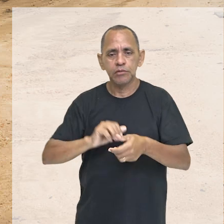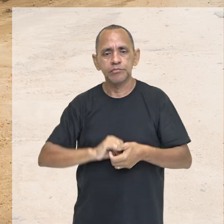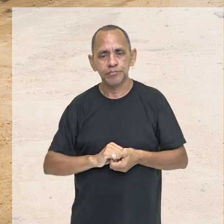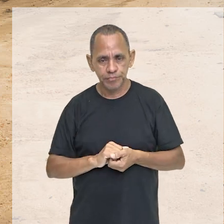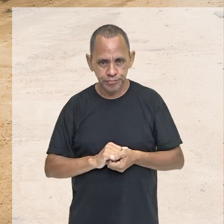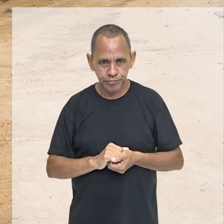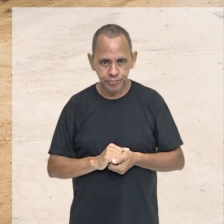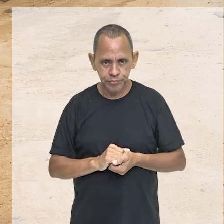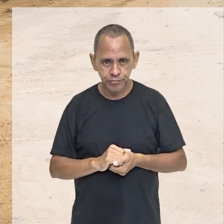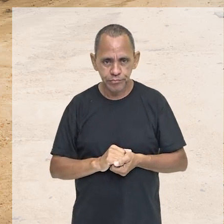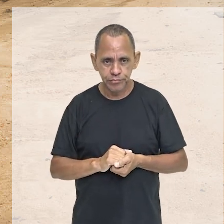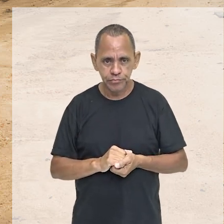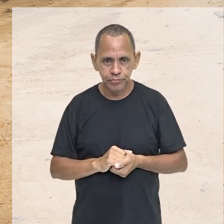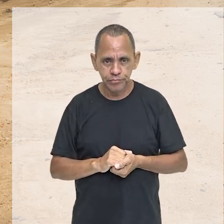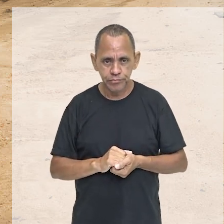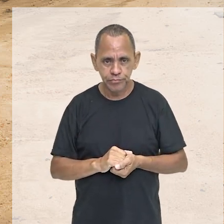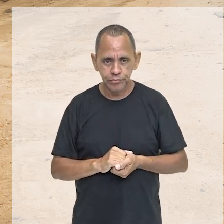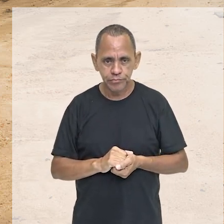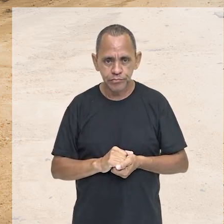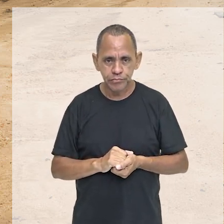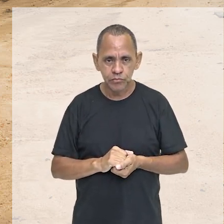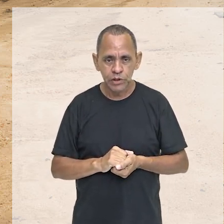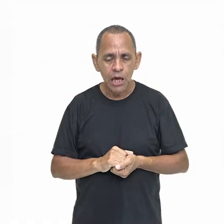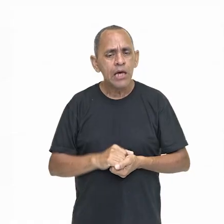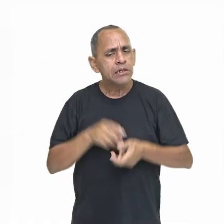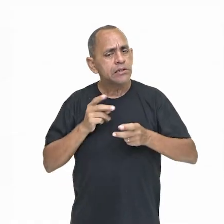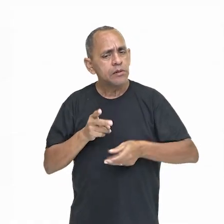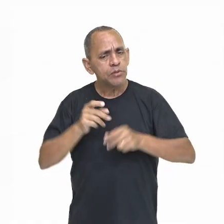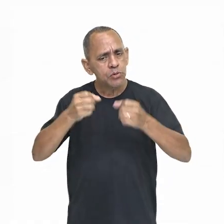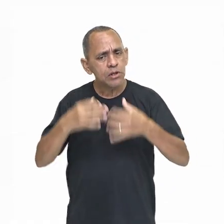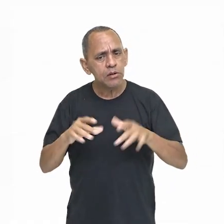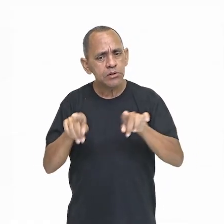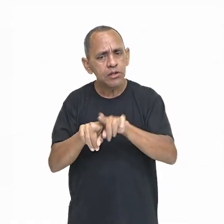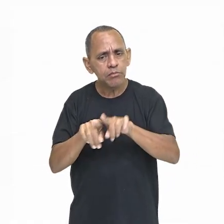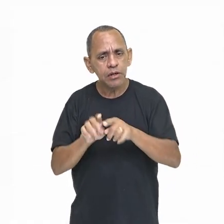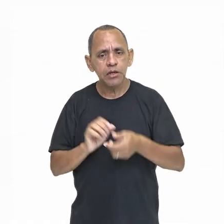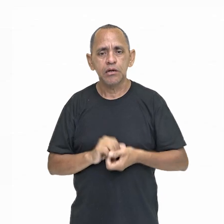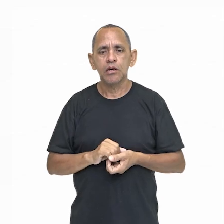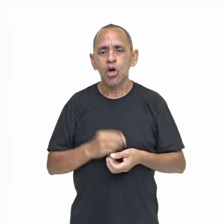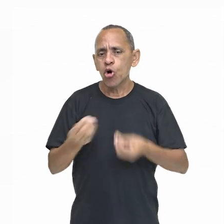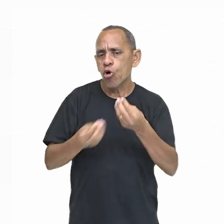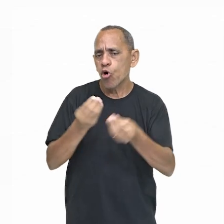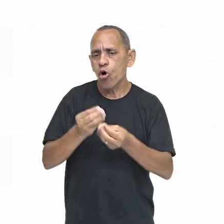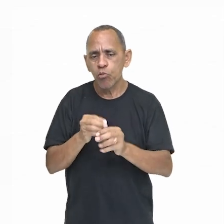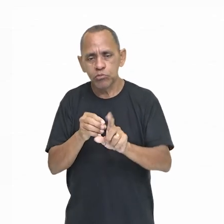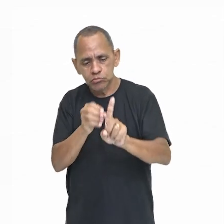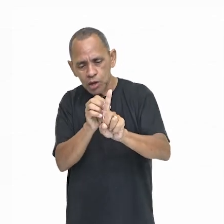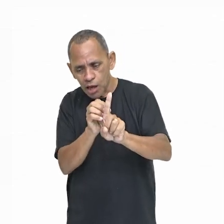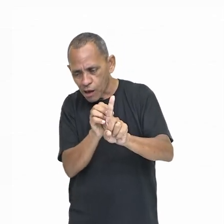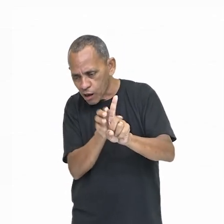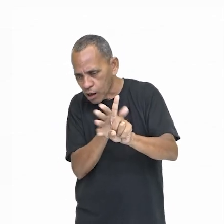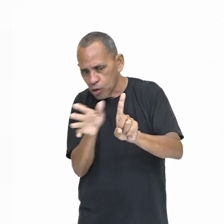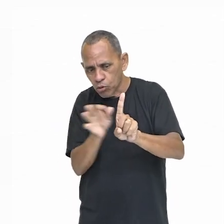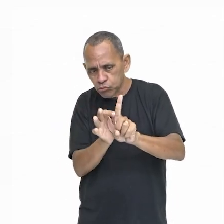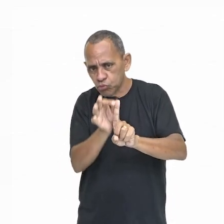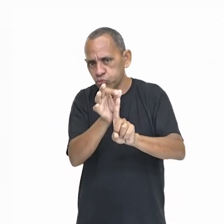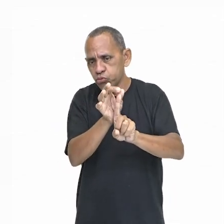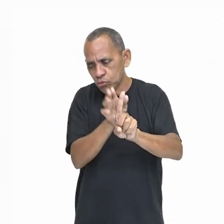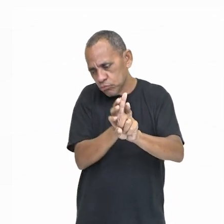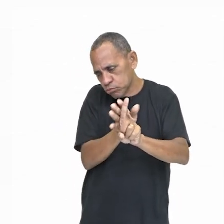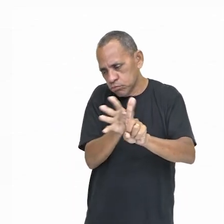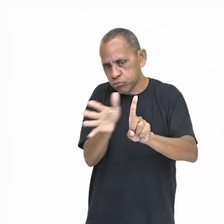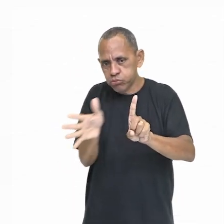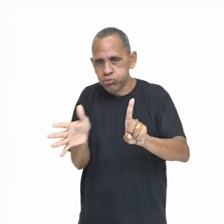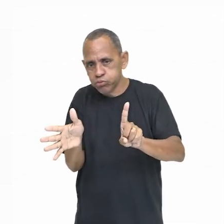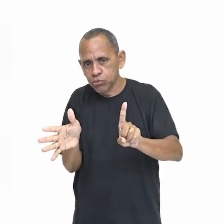a transmissão de calor, nós temos o seguinte, vejam aí. Quando estamos falando sobre